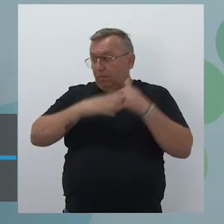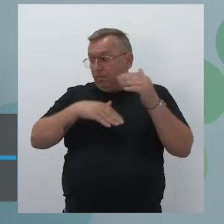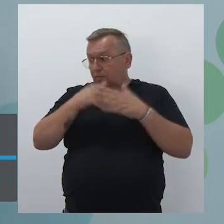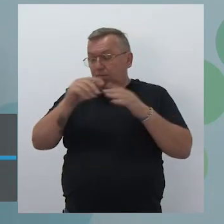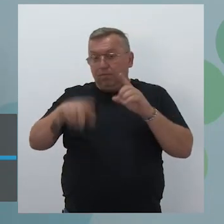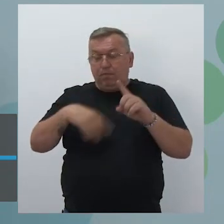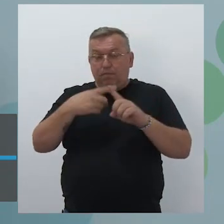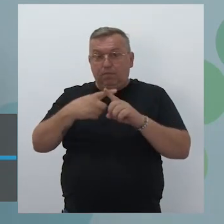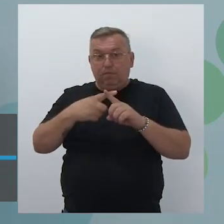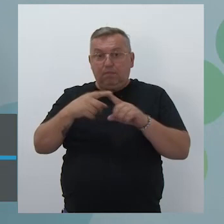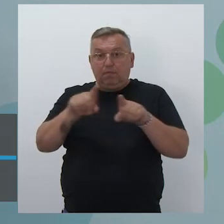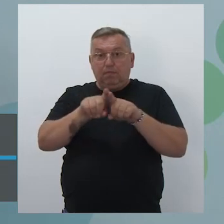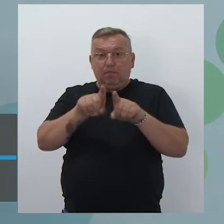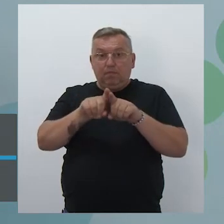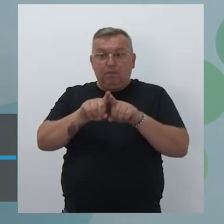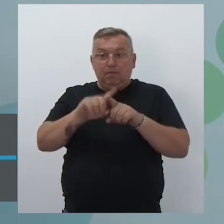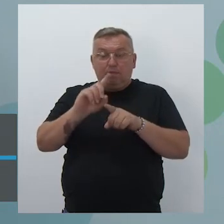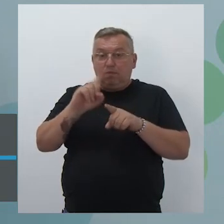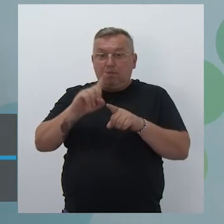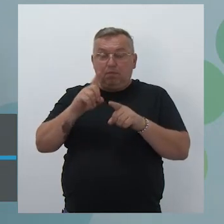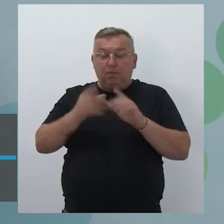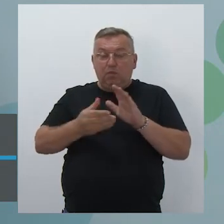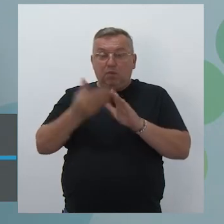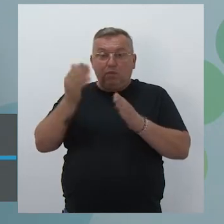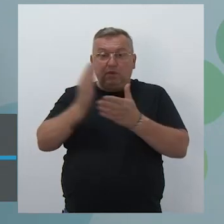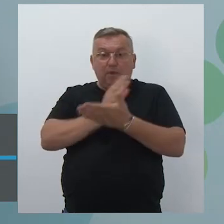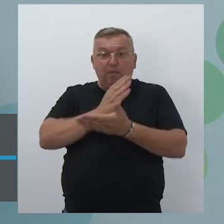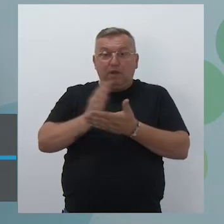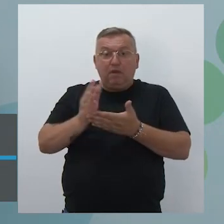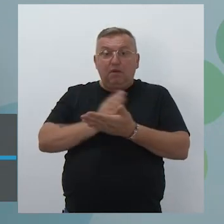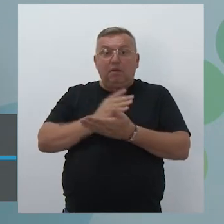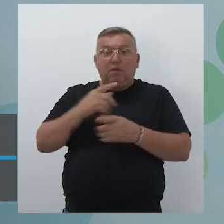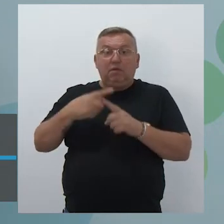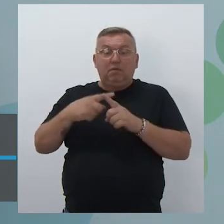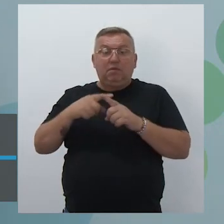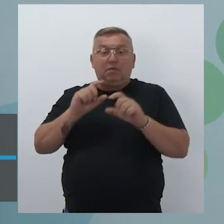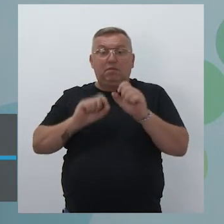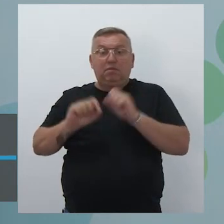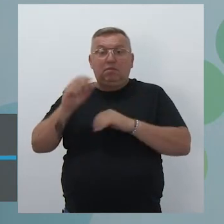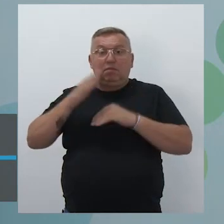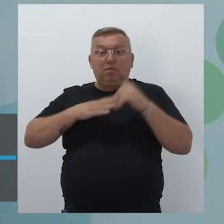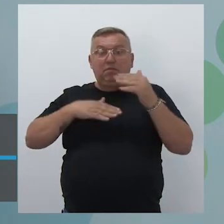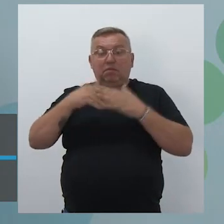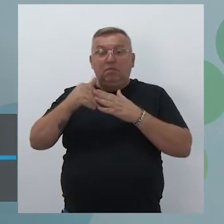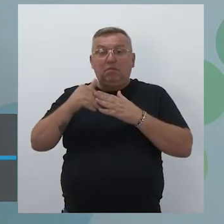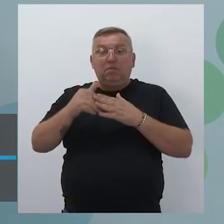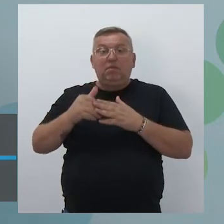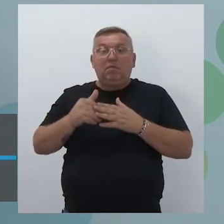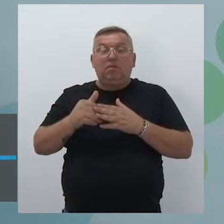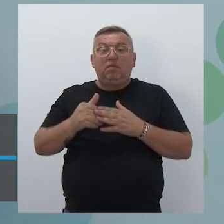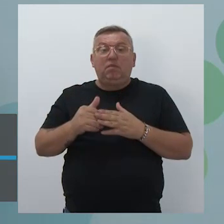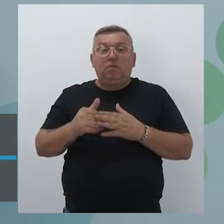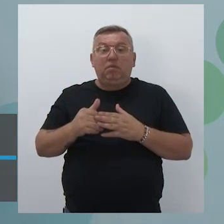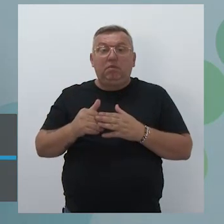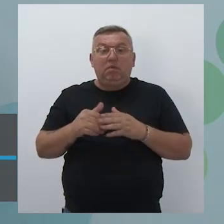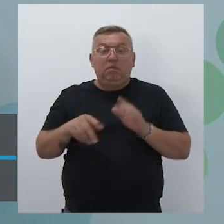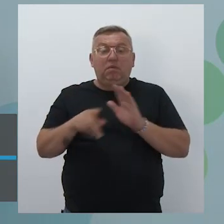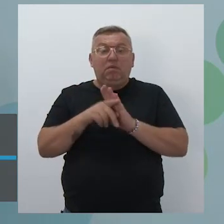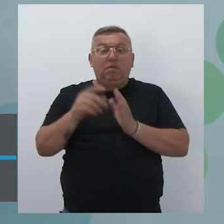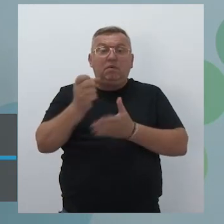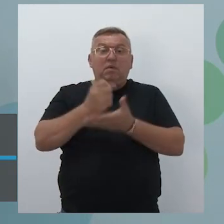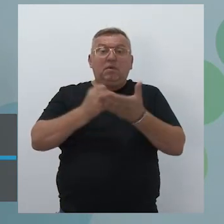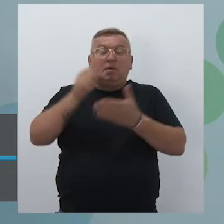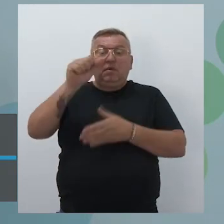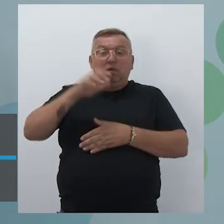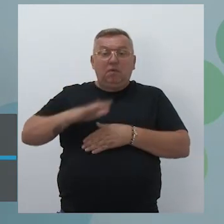mais e também não desmembramos. Por quê? Porque essas habilidades da Base Nacional